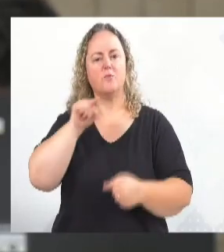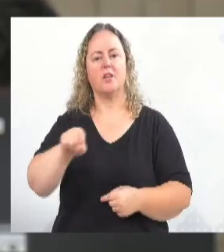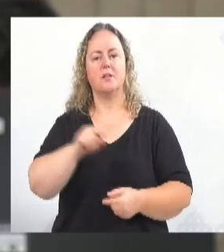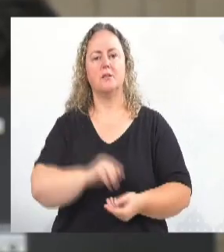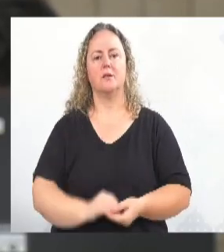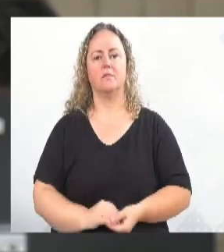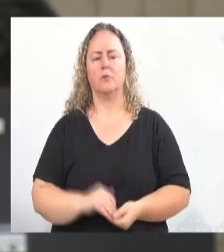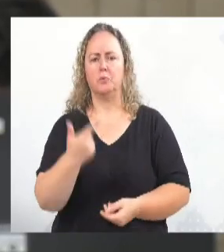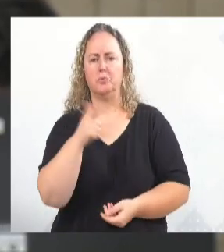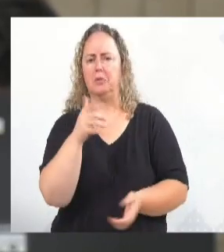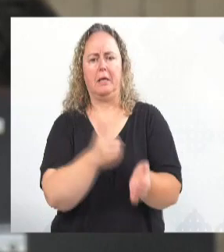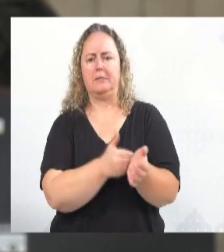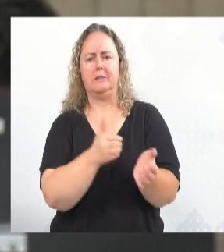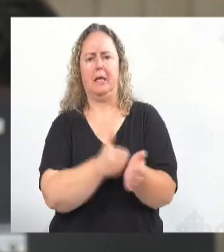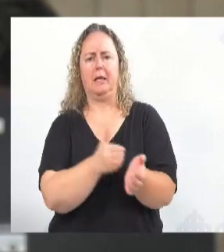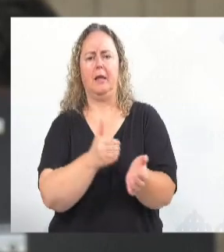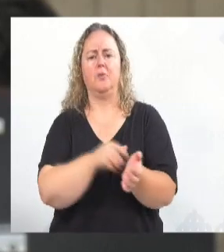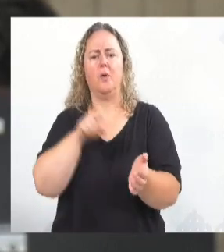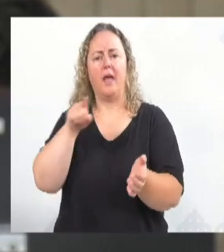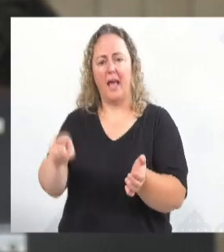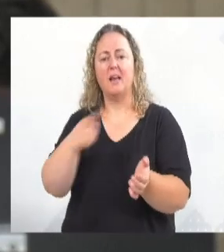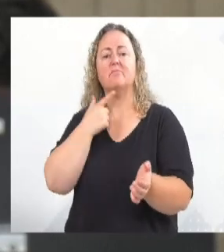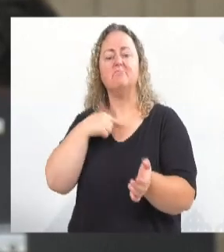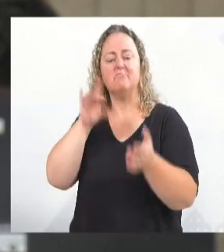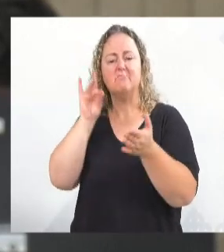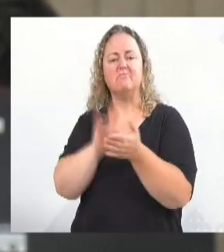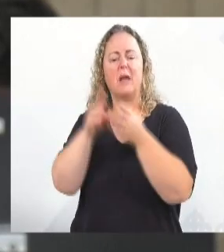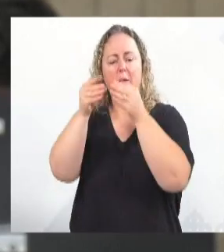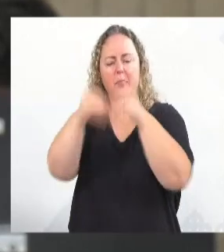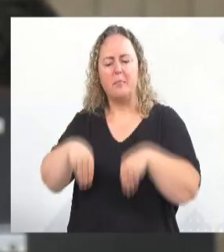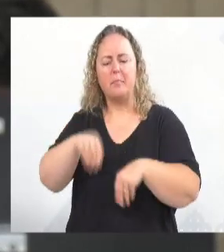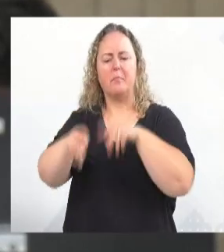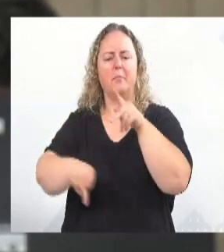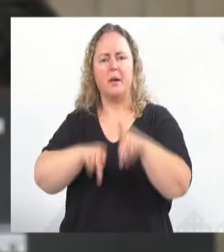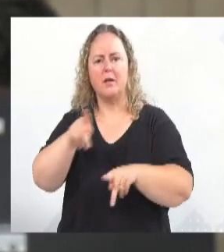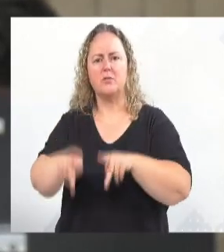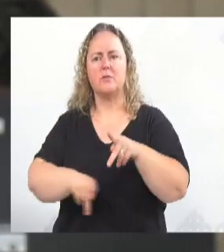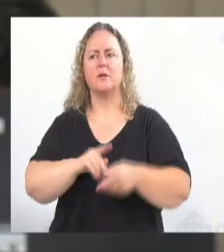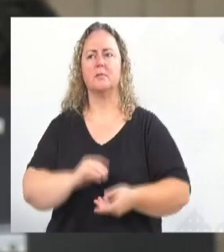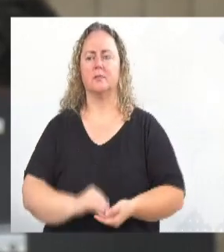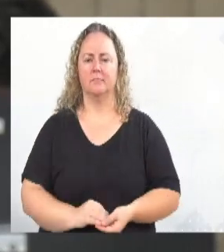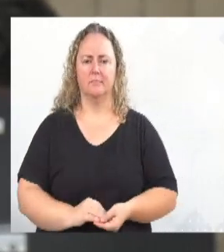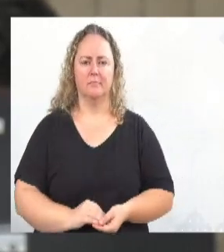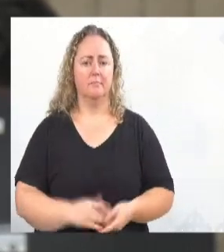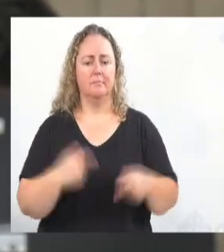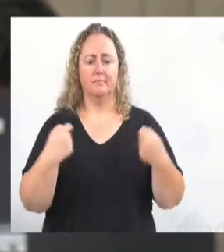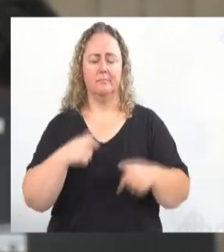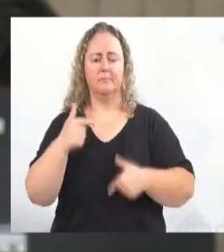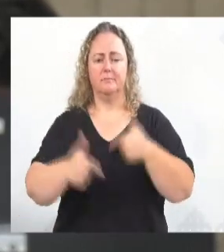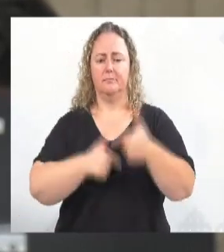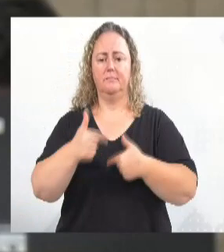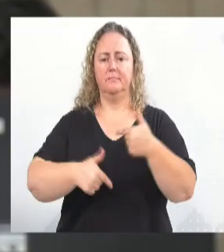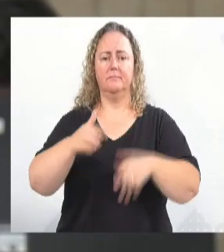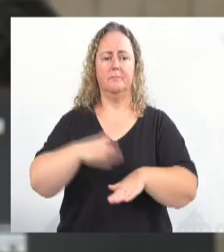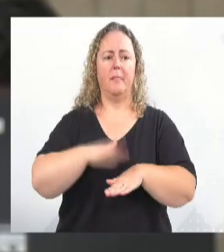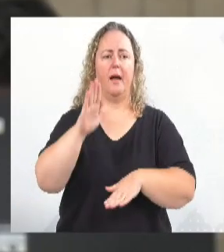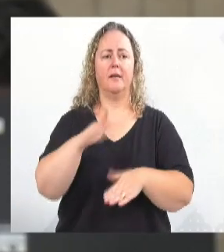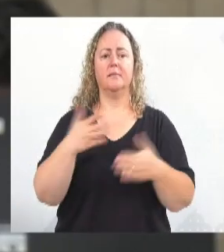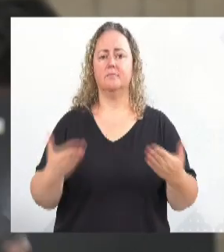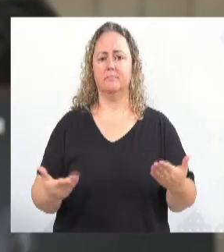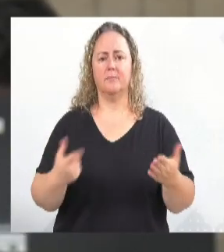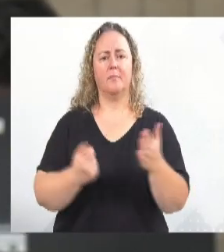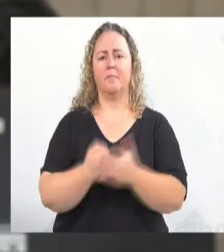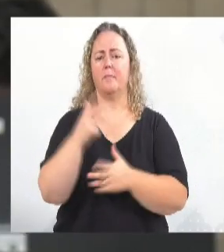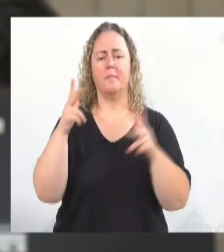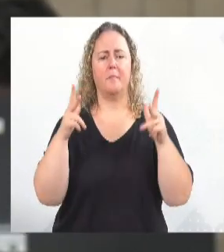tem outro segredo. É só prejudicar a população, fazer com que a população brasileira trabalhe mais para comprar o